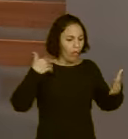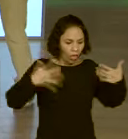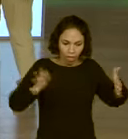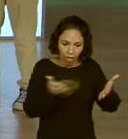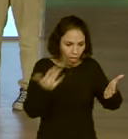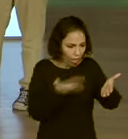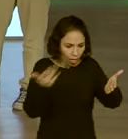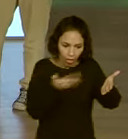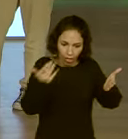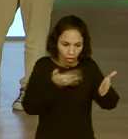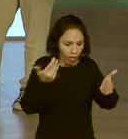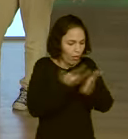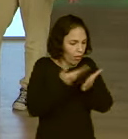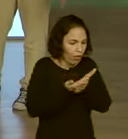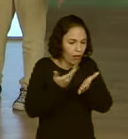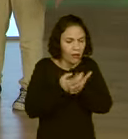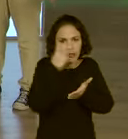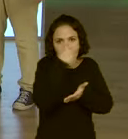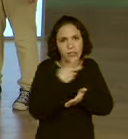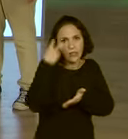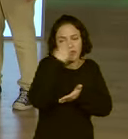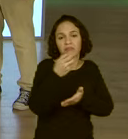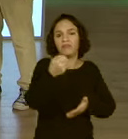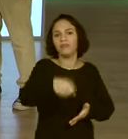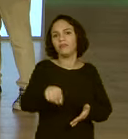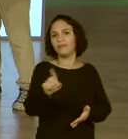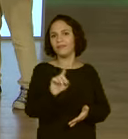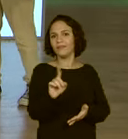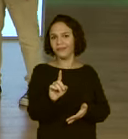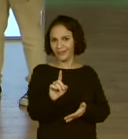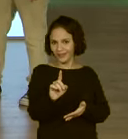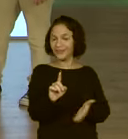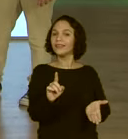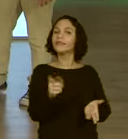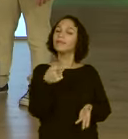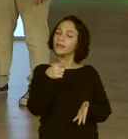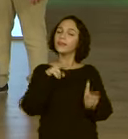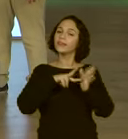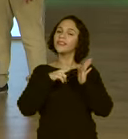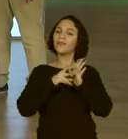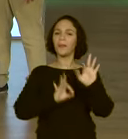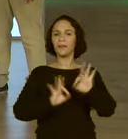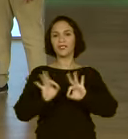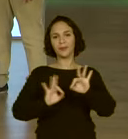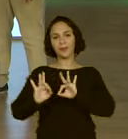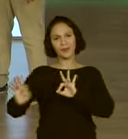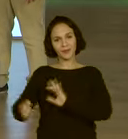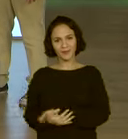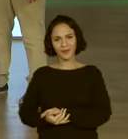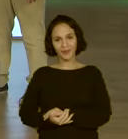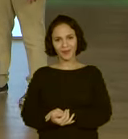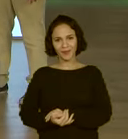5 horas direto 5 horas estudando. direto. Então é isso. E isso não vão render, planejamento. Né?